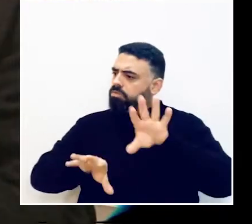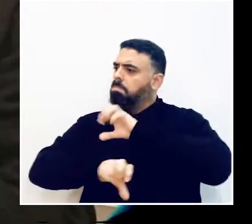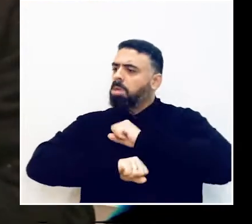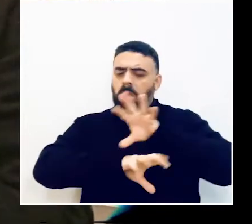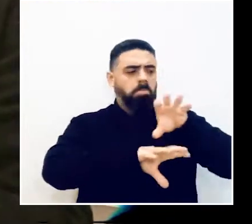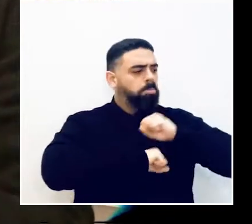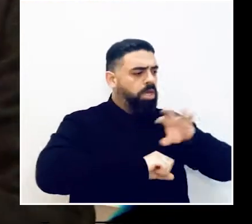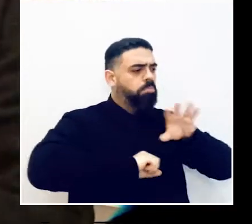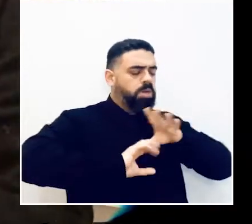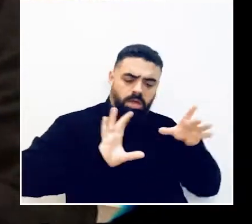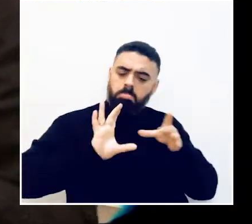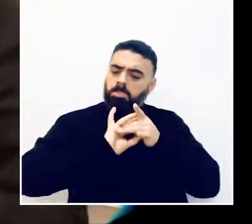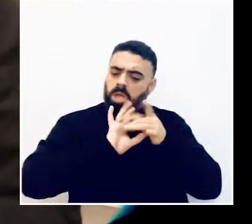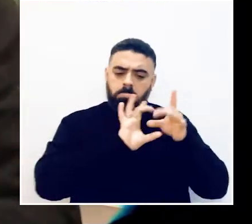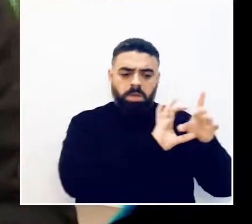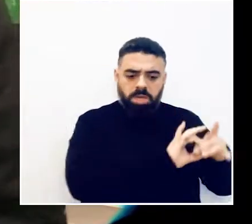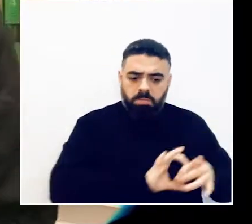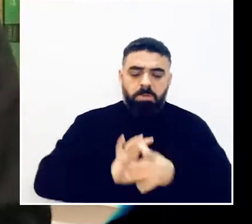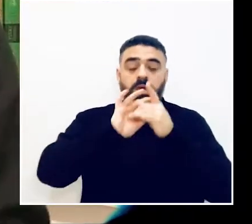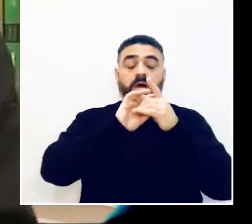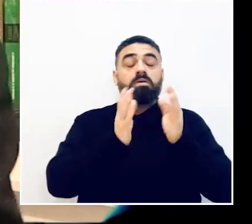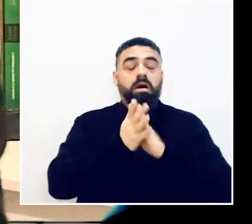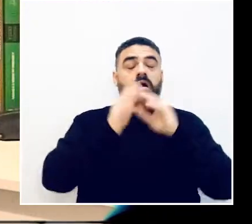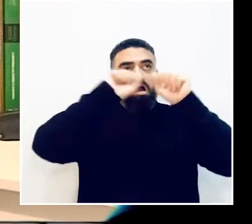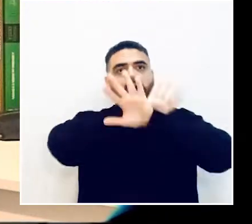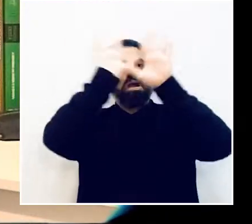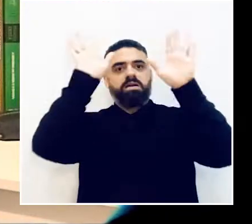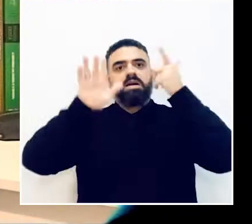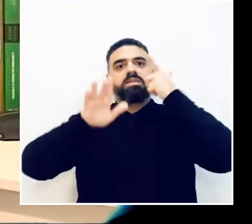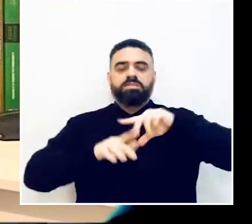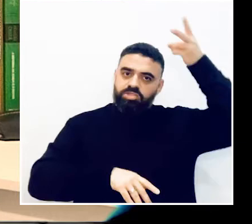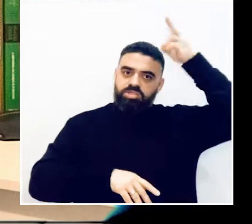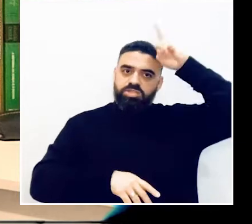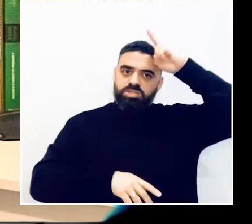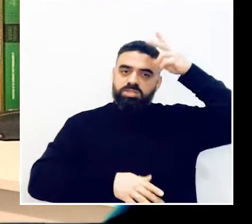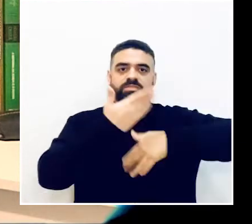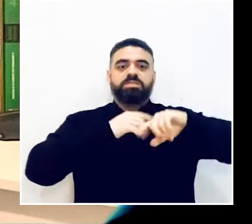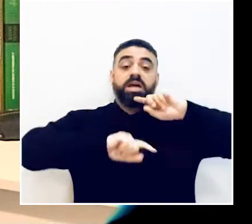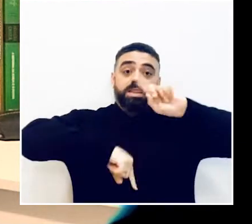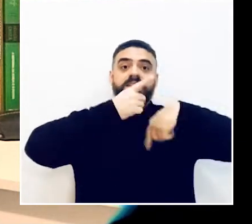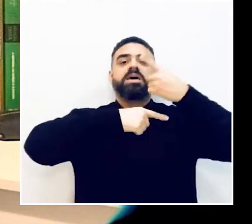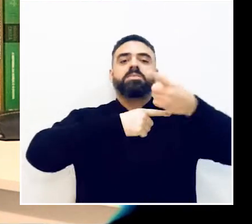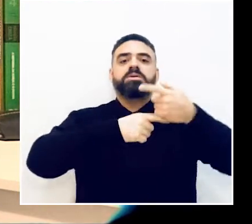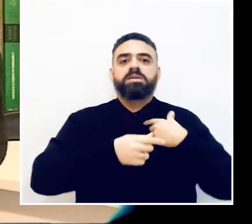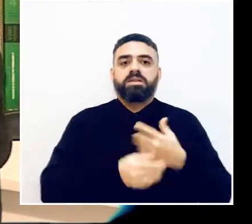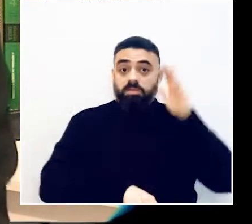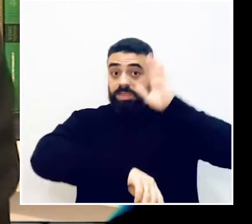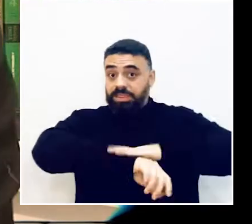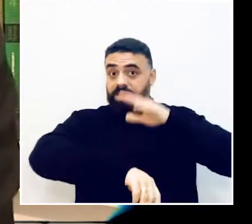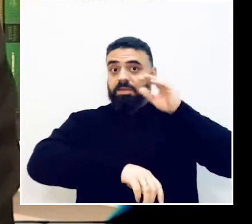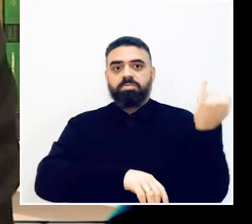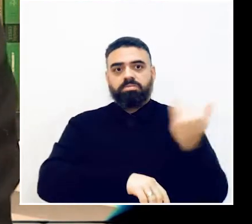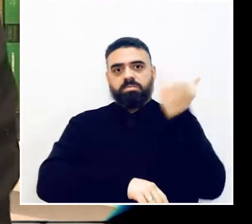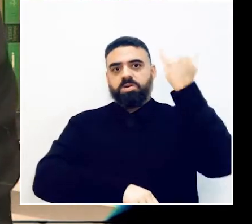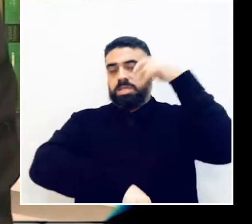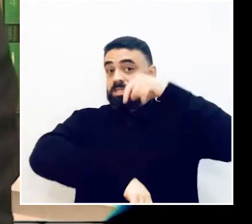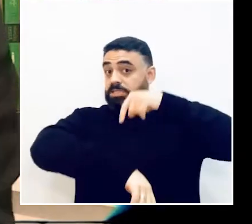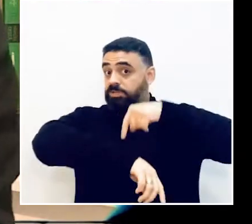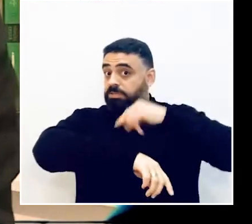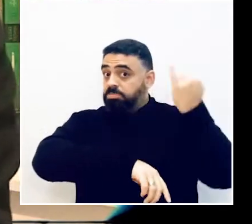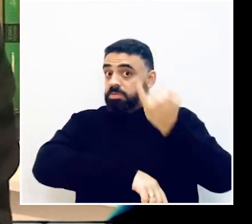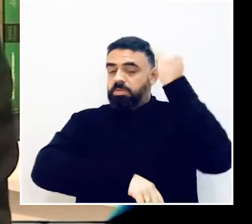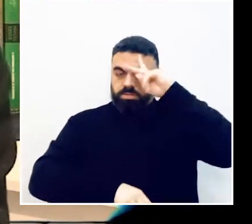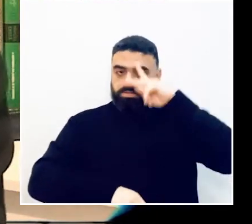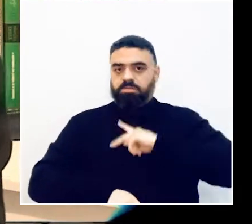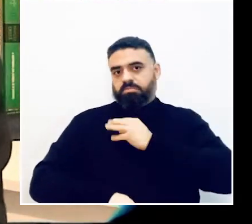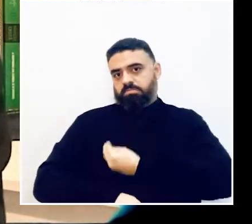foi culminando, depois vinha a compreensão mesmo de que isso seria uma vocação, de que isso seria uma faixa importante da minha vida, em